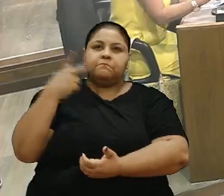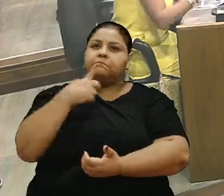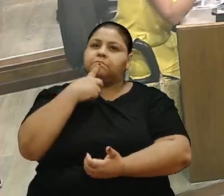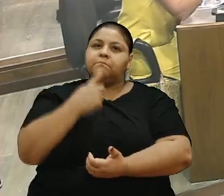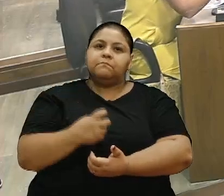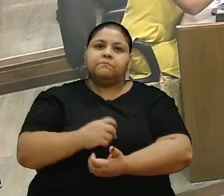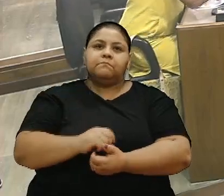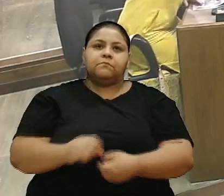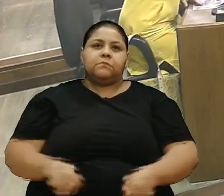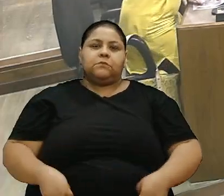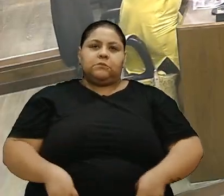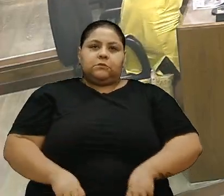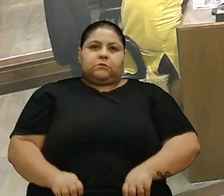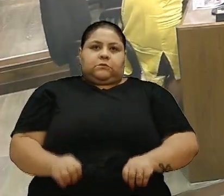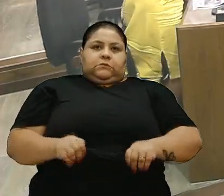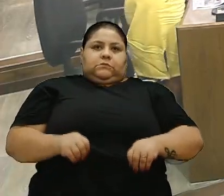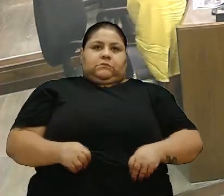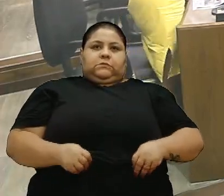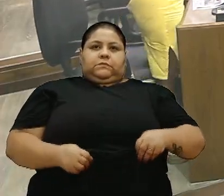Gênio.